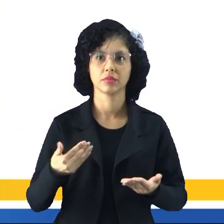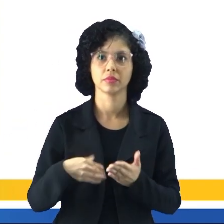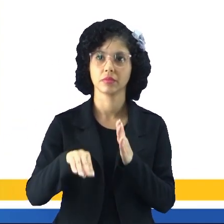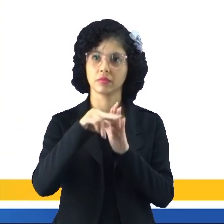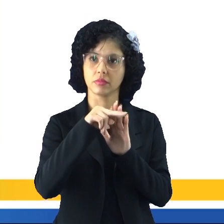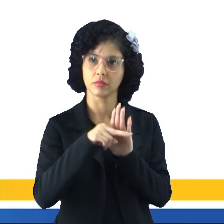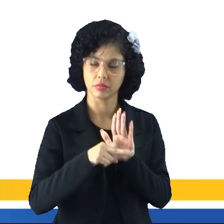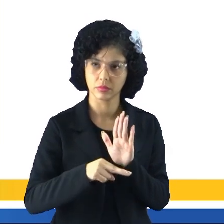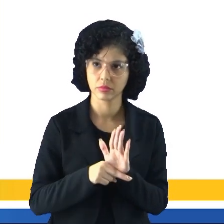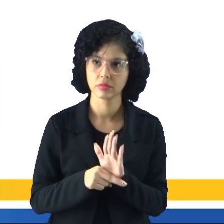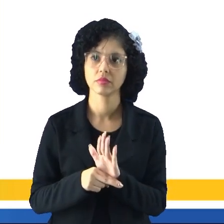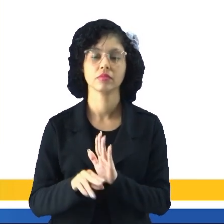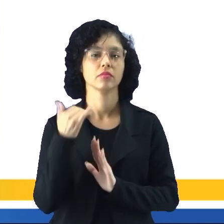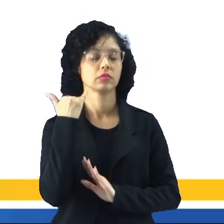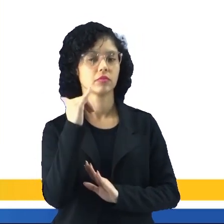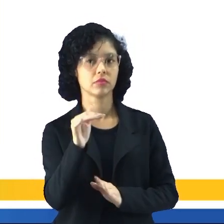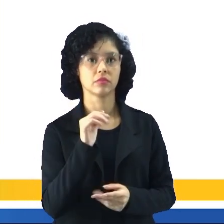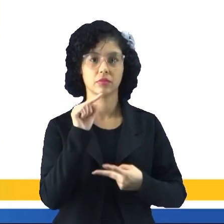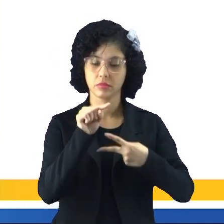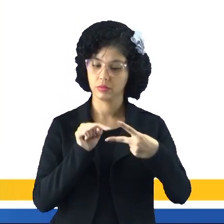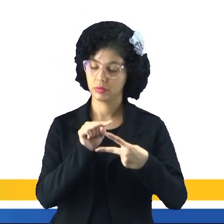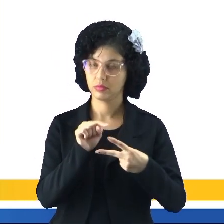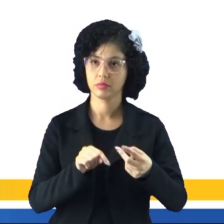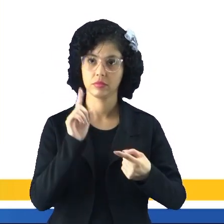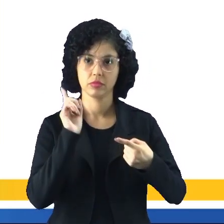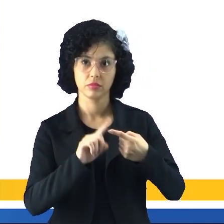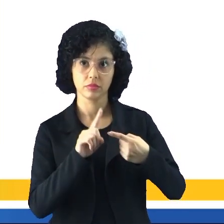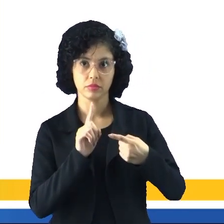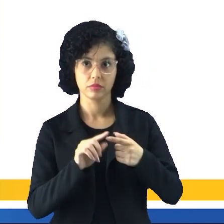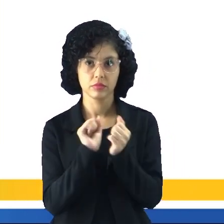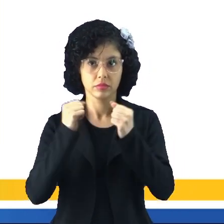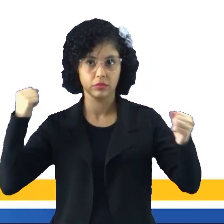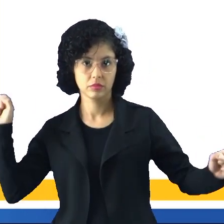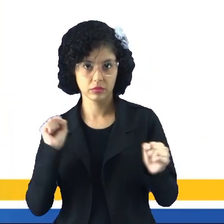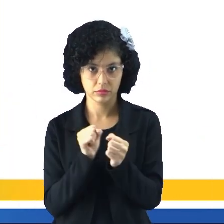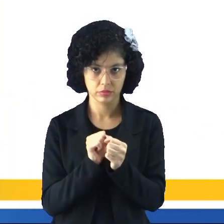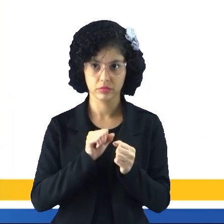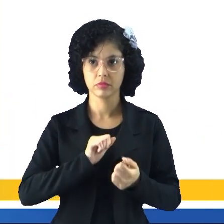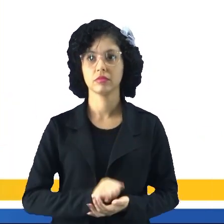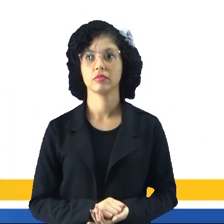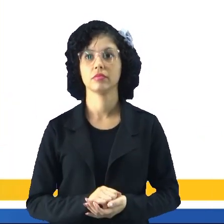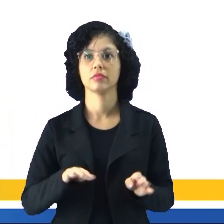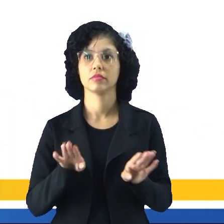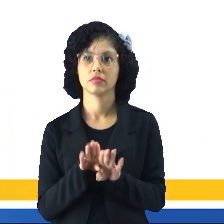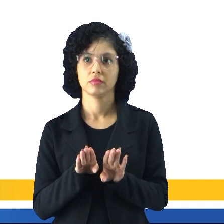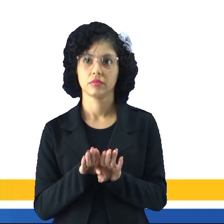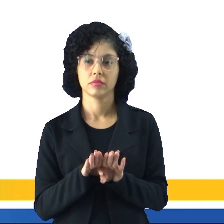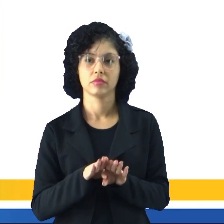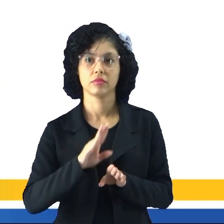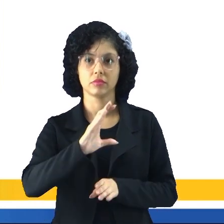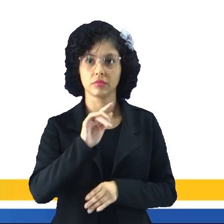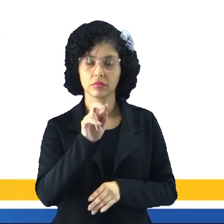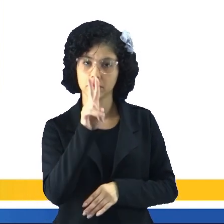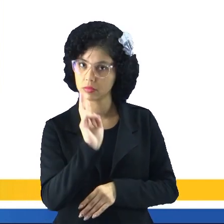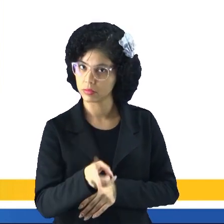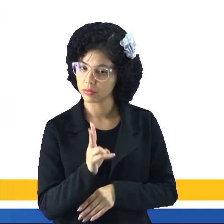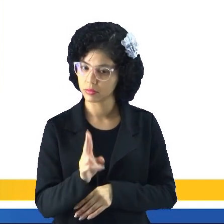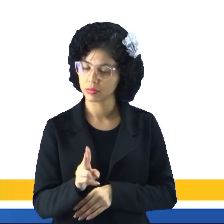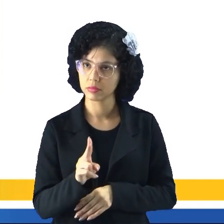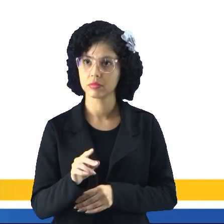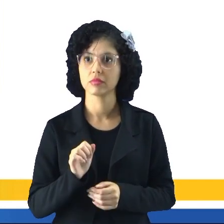princípios da eletrostática. Temos dois aqui, princípio da atração e repulsão, carga de mesmo sinal